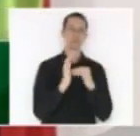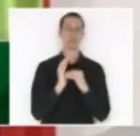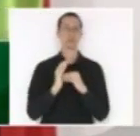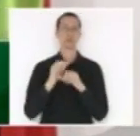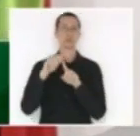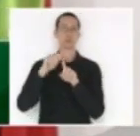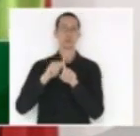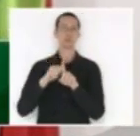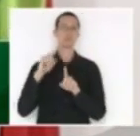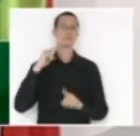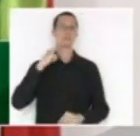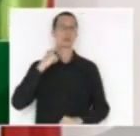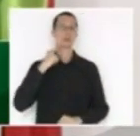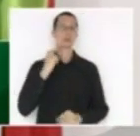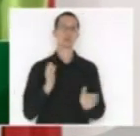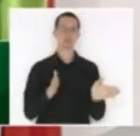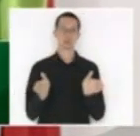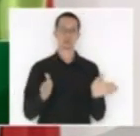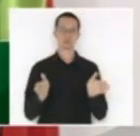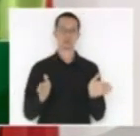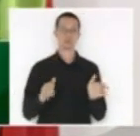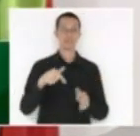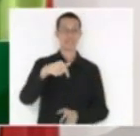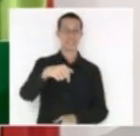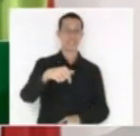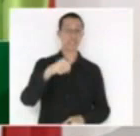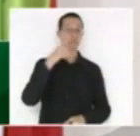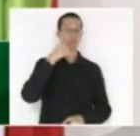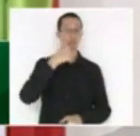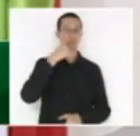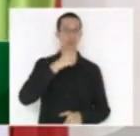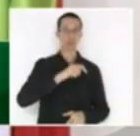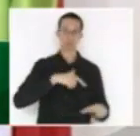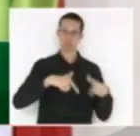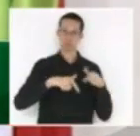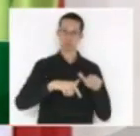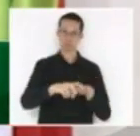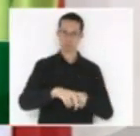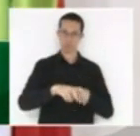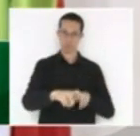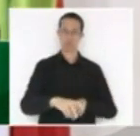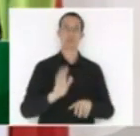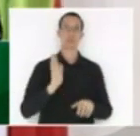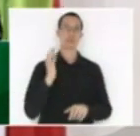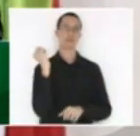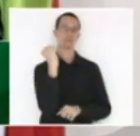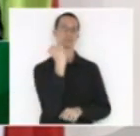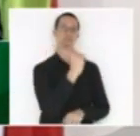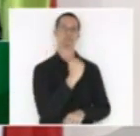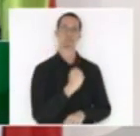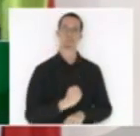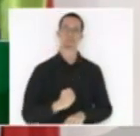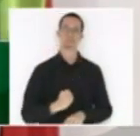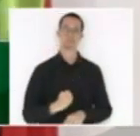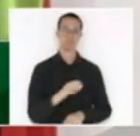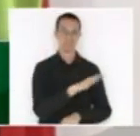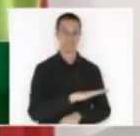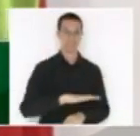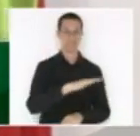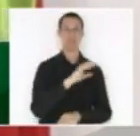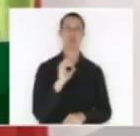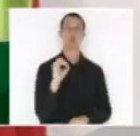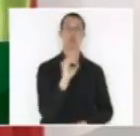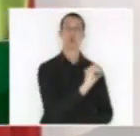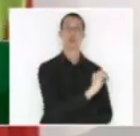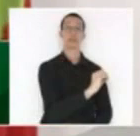mulheres agricultoras foram assassinadas por seus companheiros só na região do nosso Oeste Santa